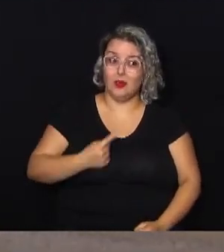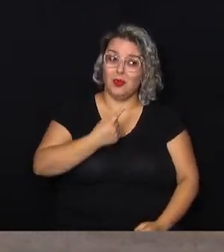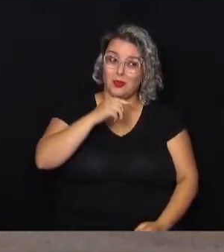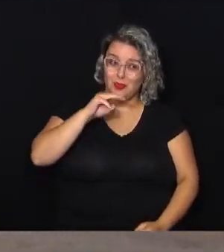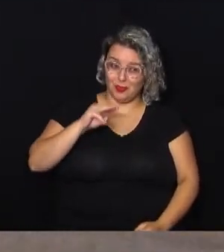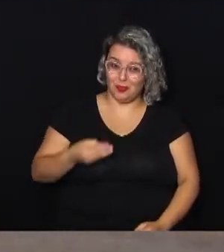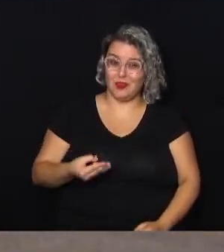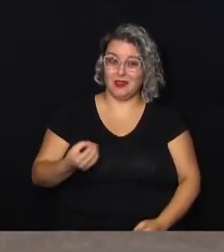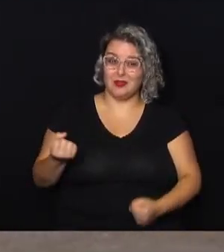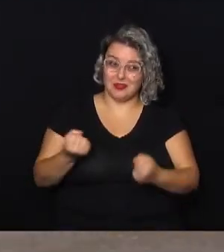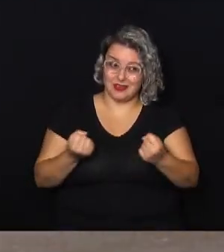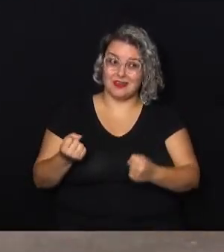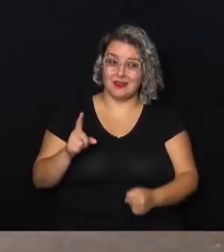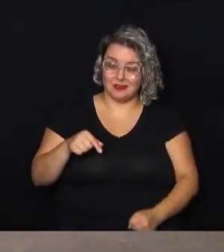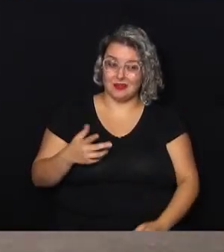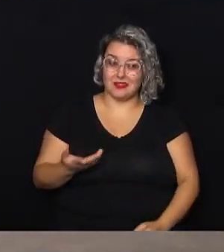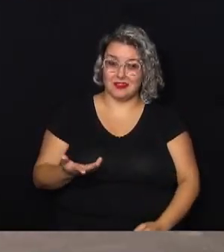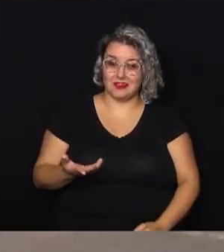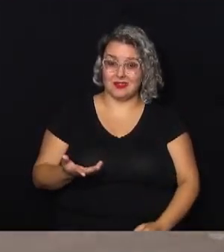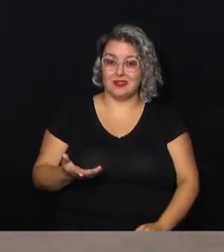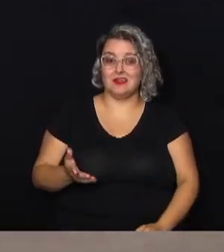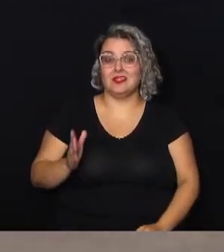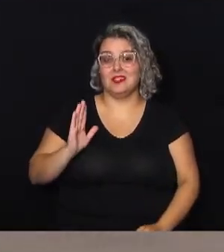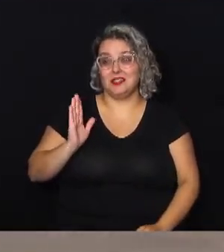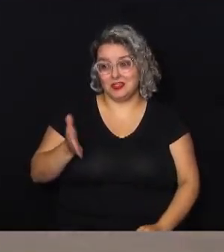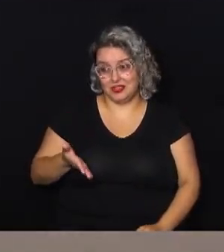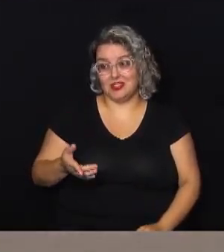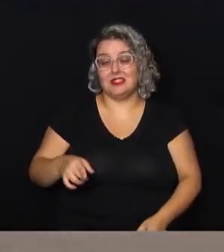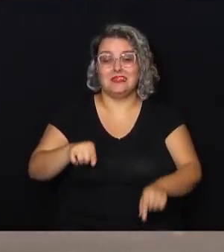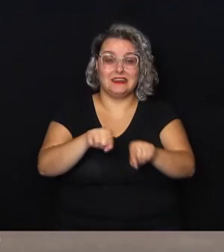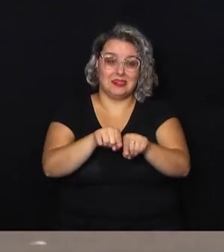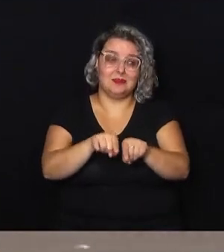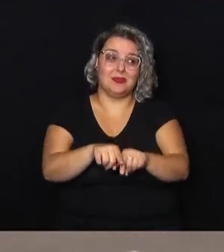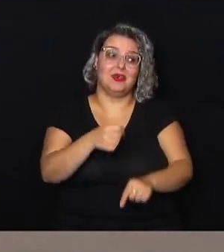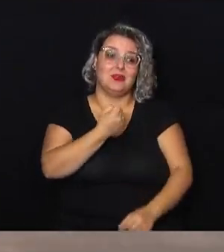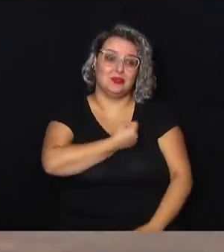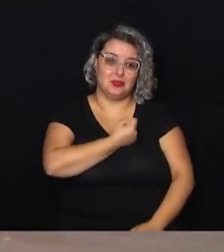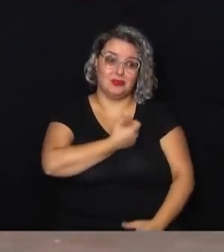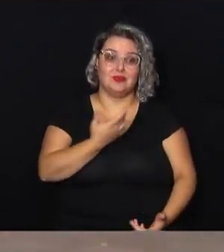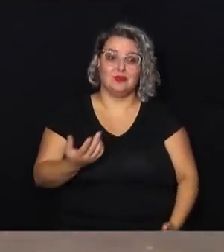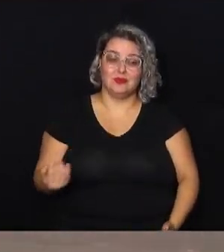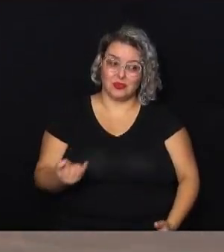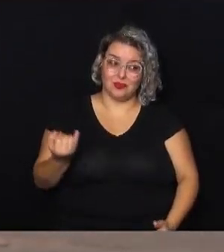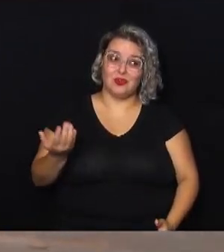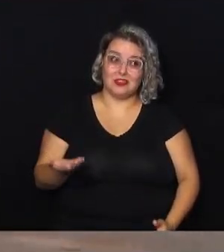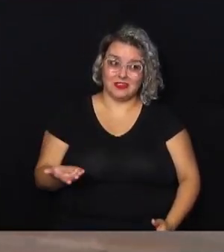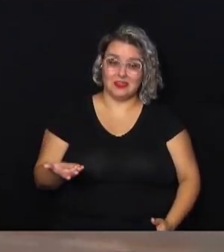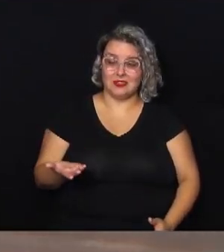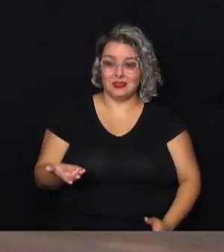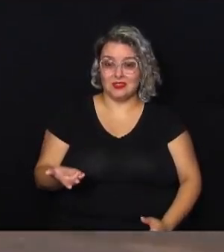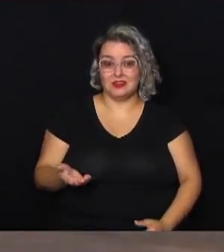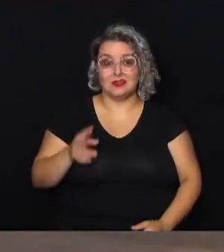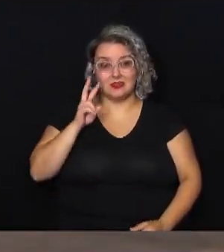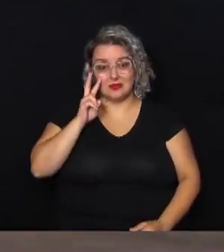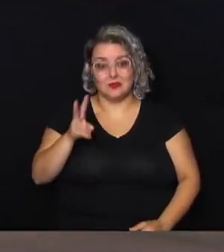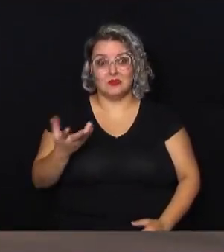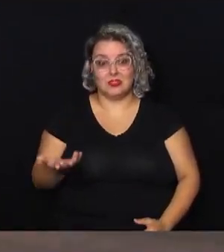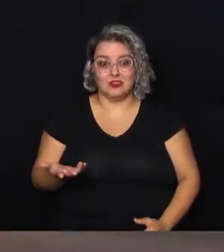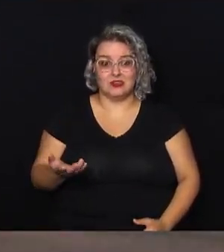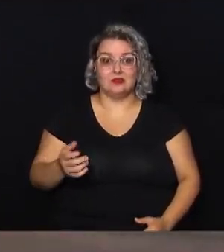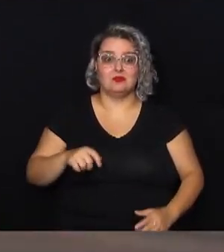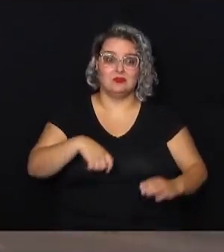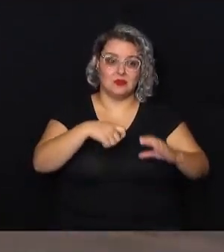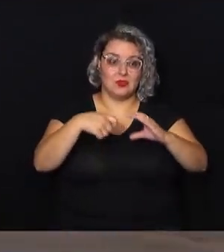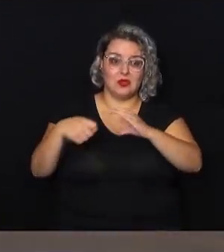de carros, né? Que já também é um número bastante expressivo. A gente está vendo, inclusive, imagens,